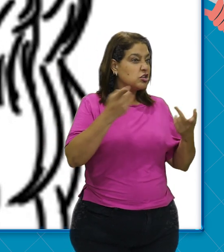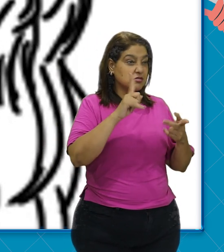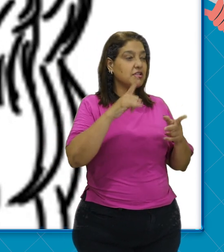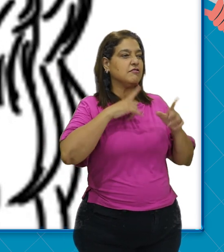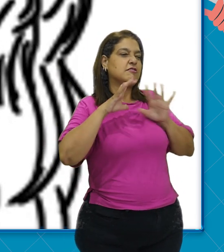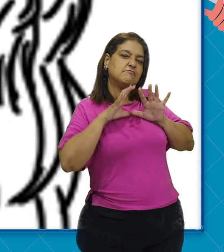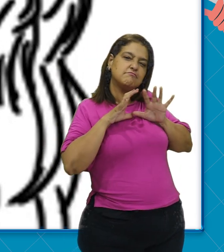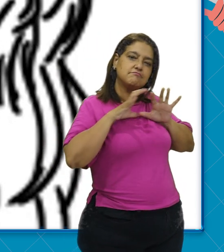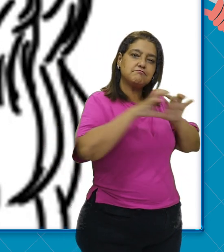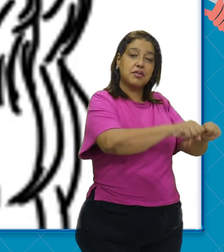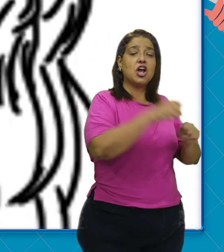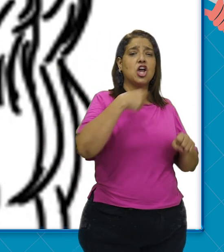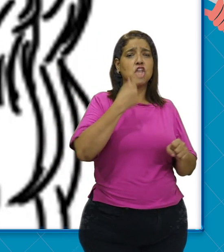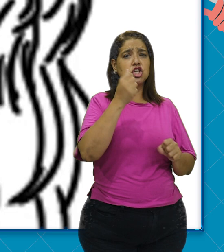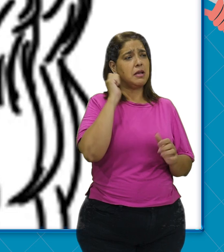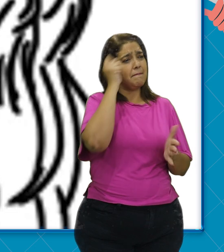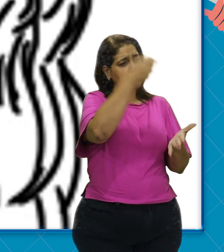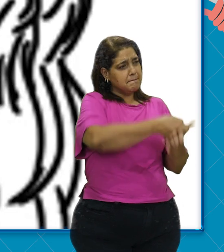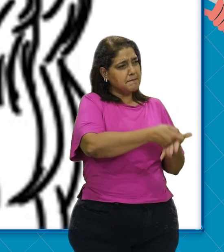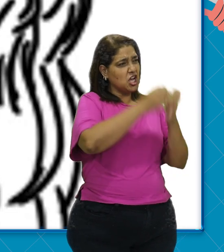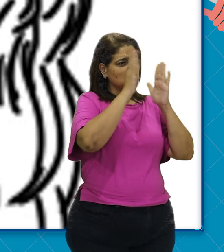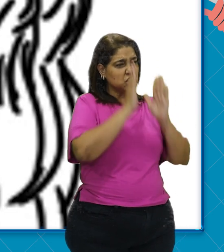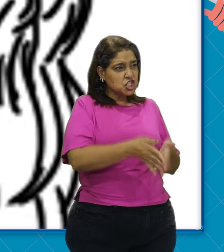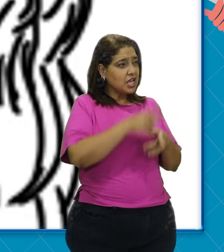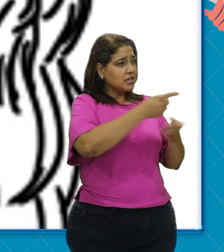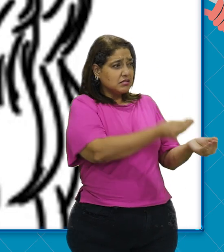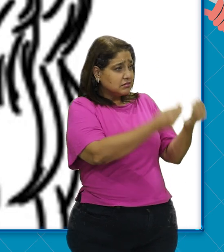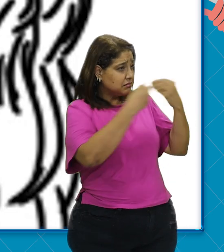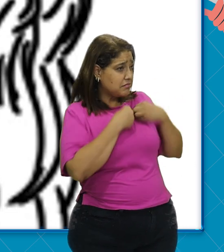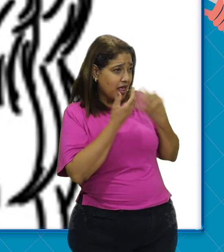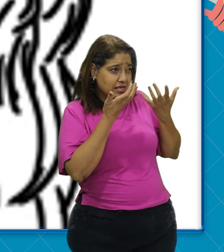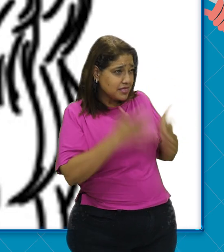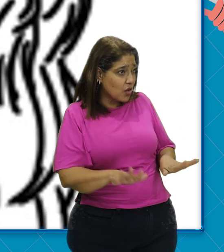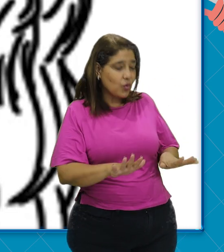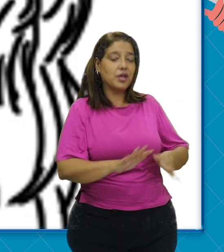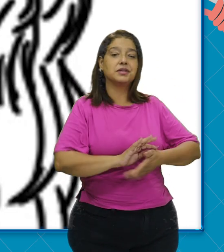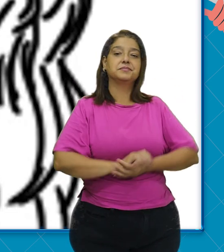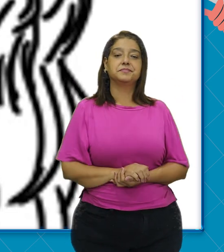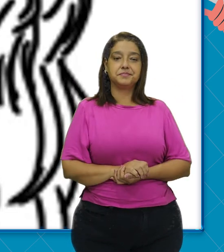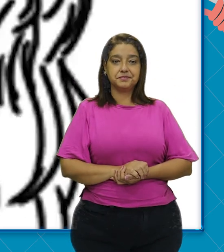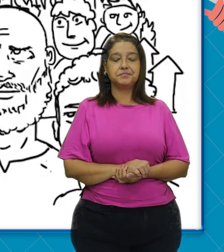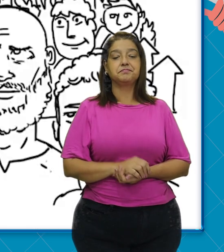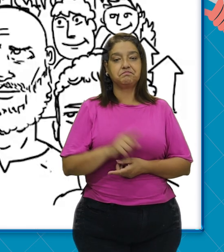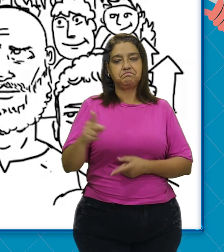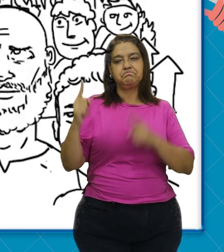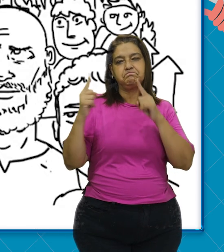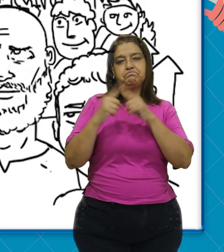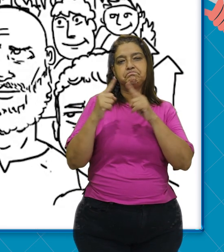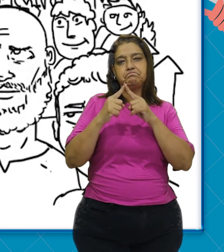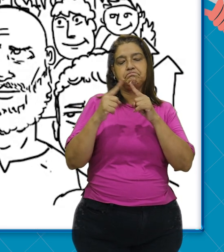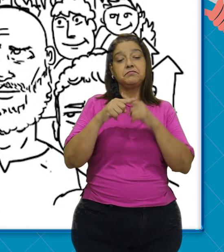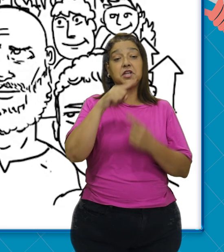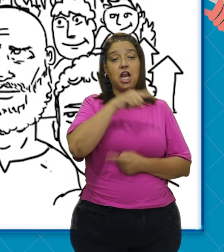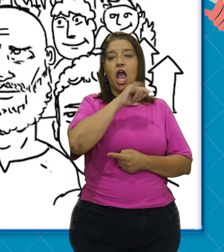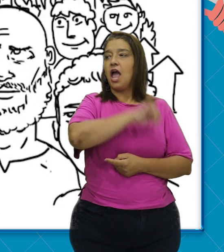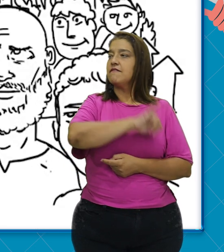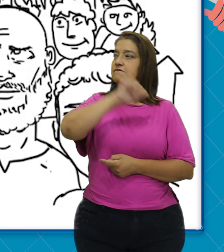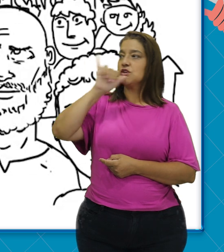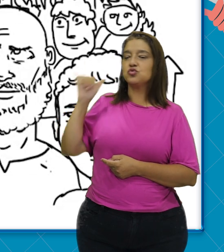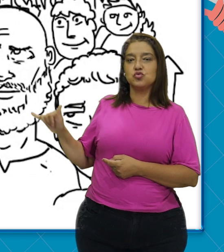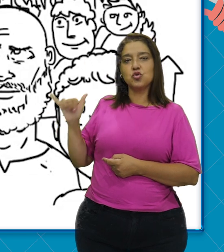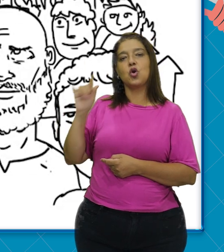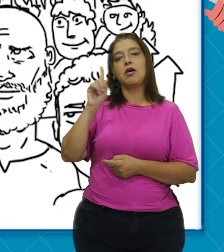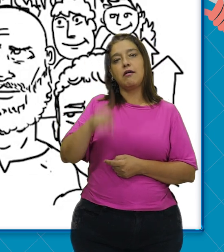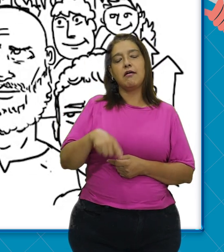força. Ele já tinha pago por elas e não deixaria isso desse jeito. O vendedor denunciou o caso à República,